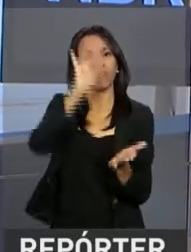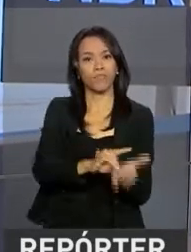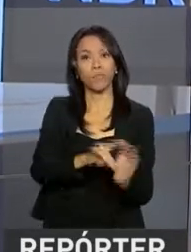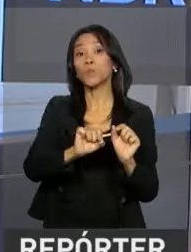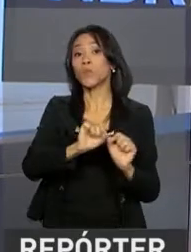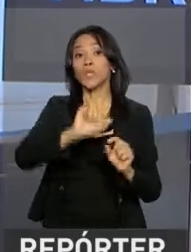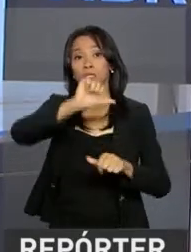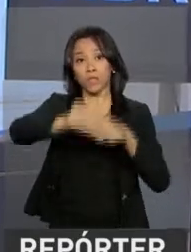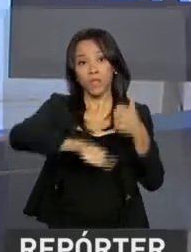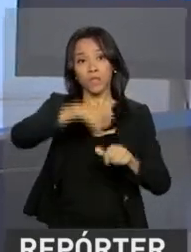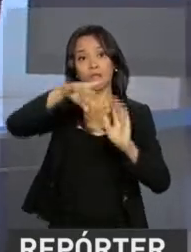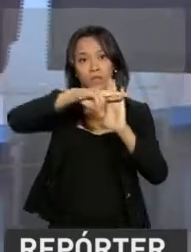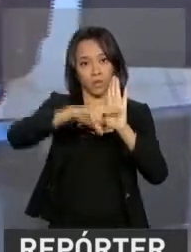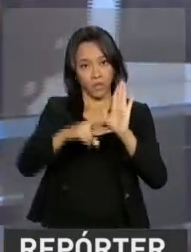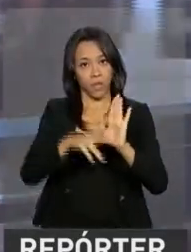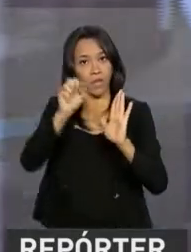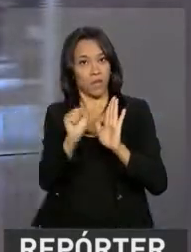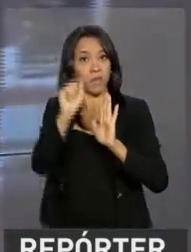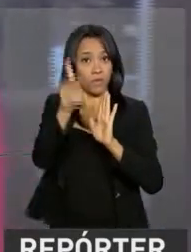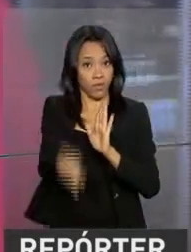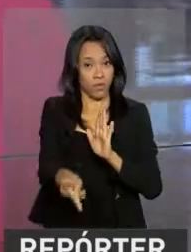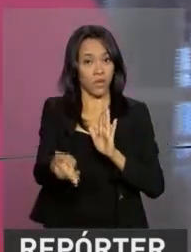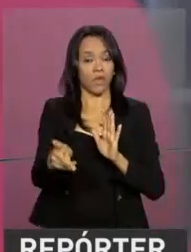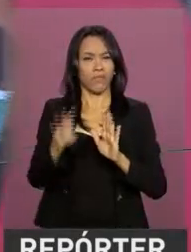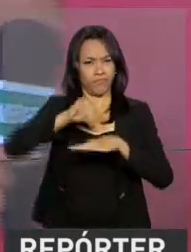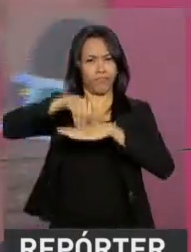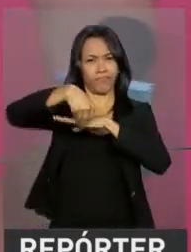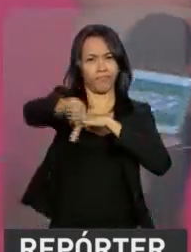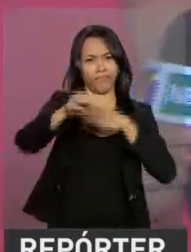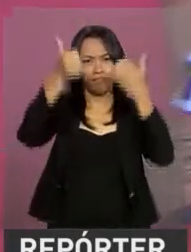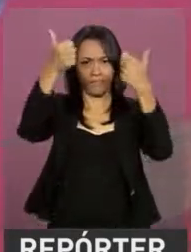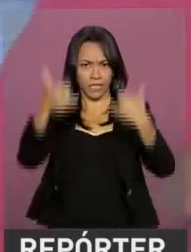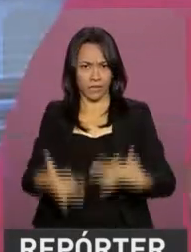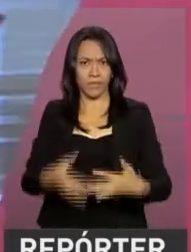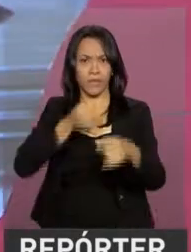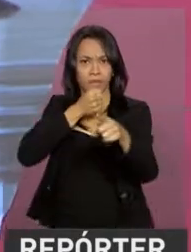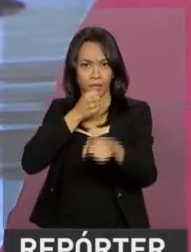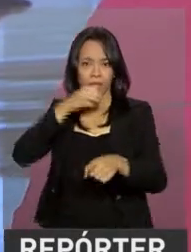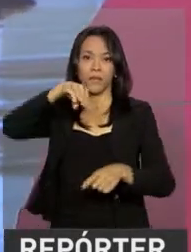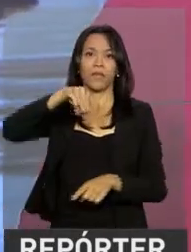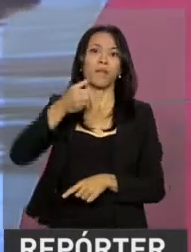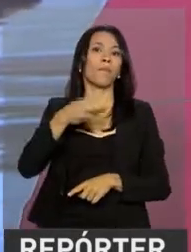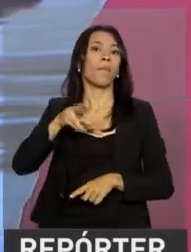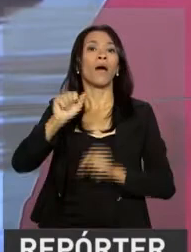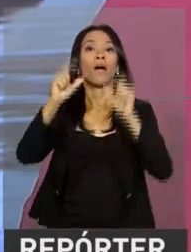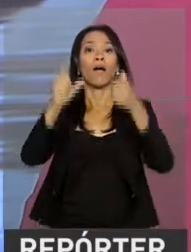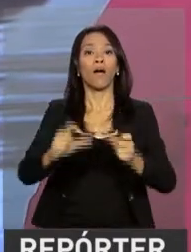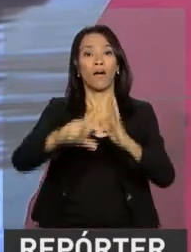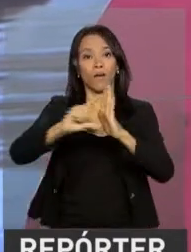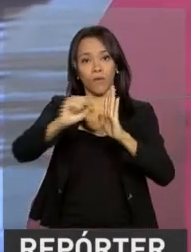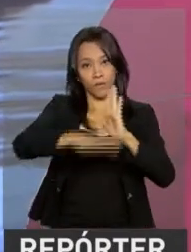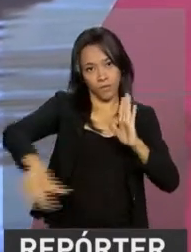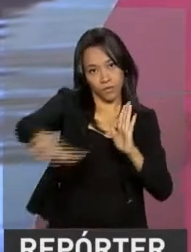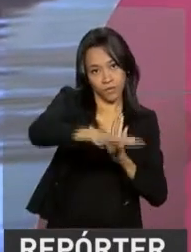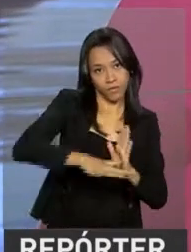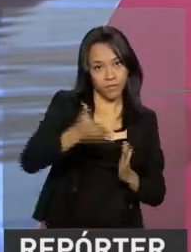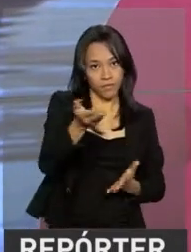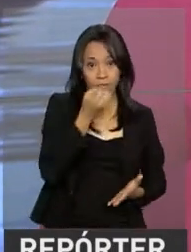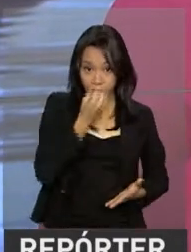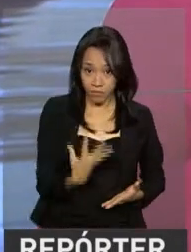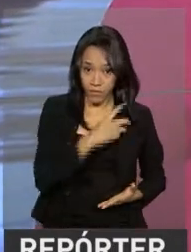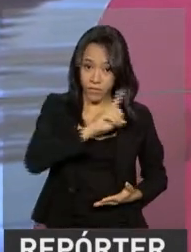a repórter maria que não traz informações ao vivo pra gente lá do palácio do planalto o mar ao bom dia